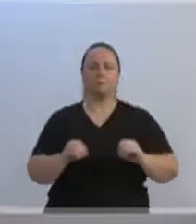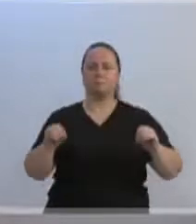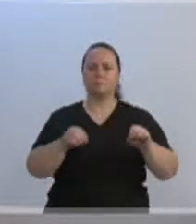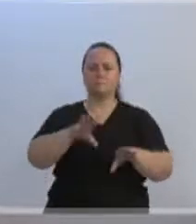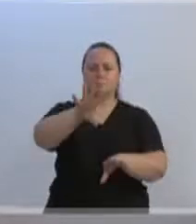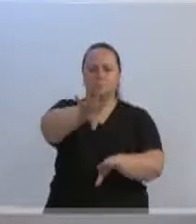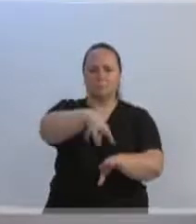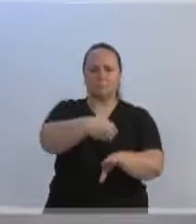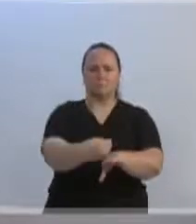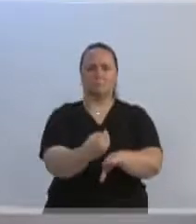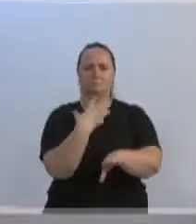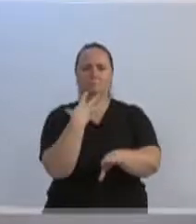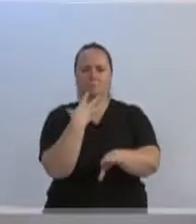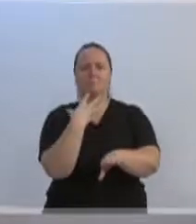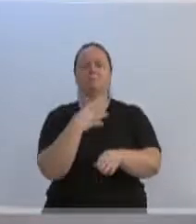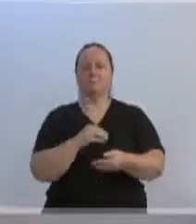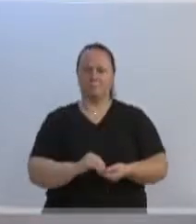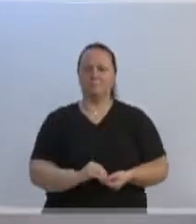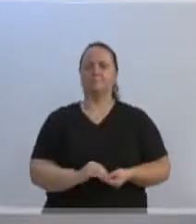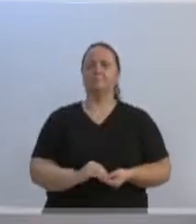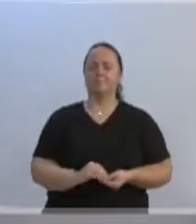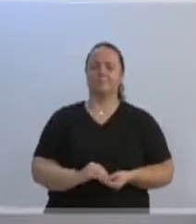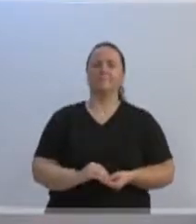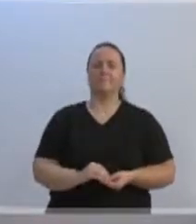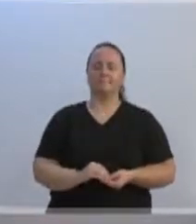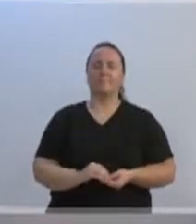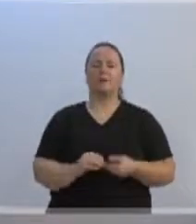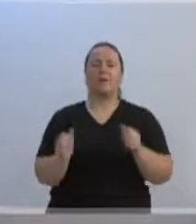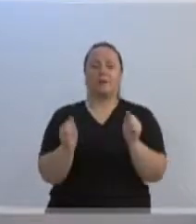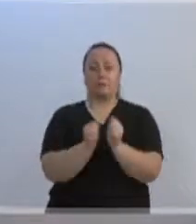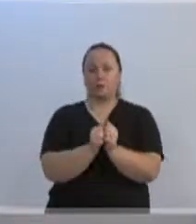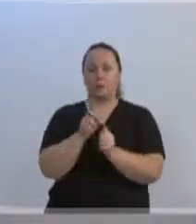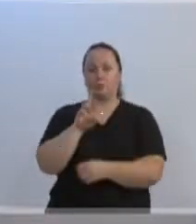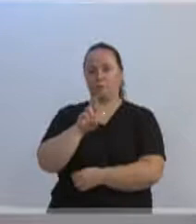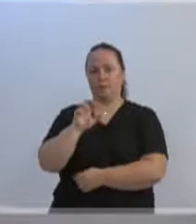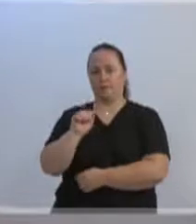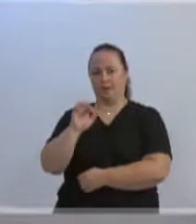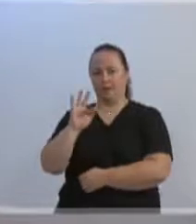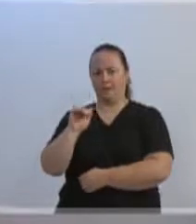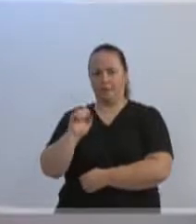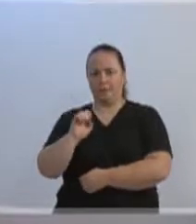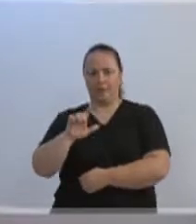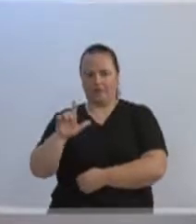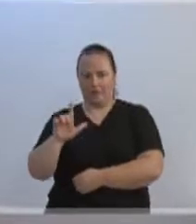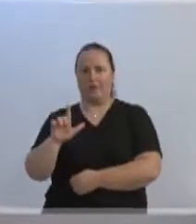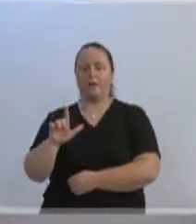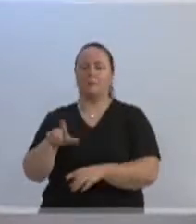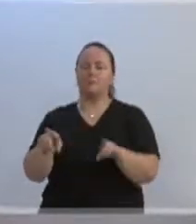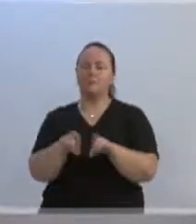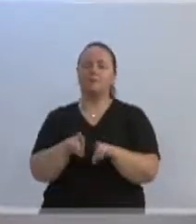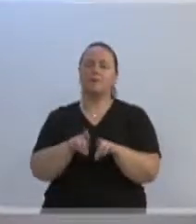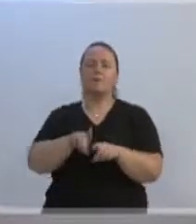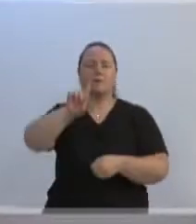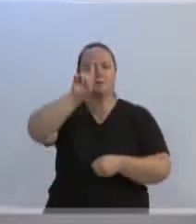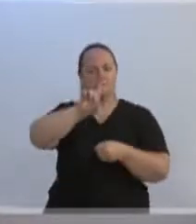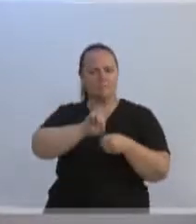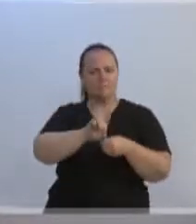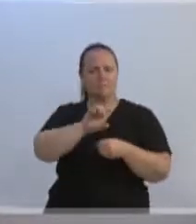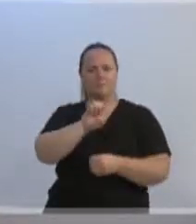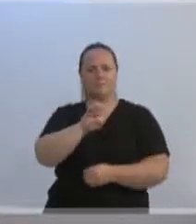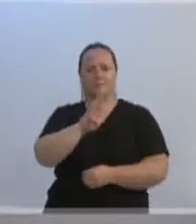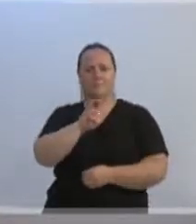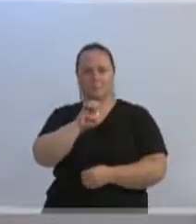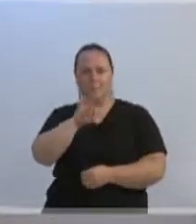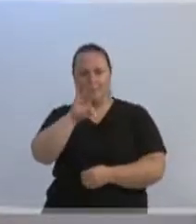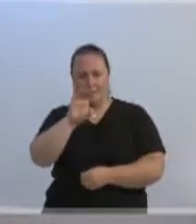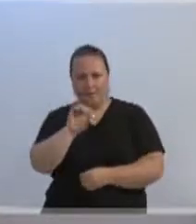nosso município através da dor a fael cresce é o gerente através do diretor o pps